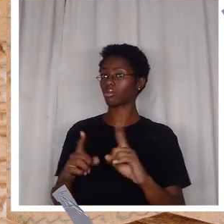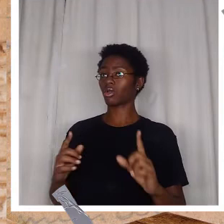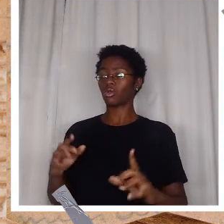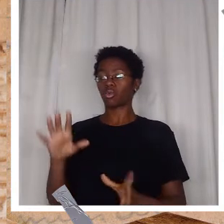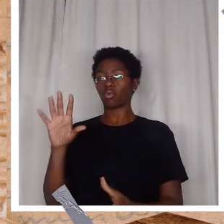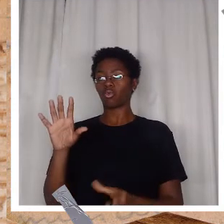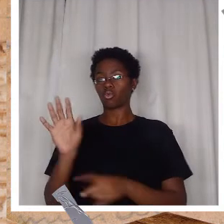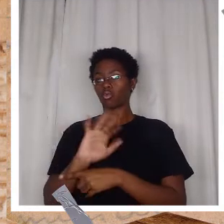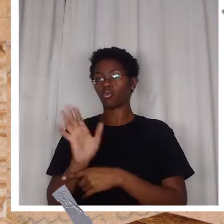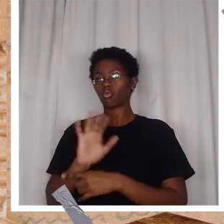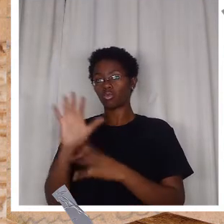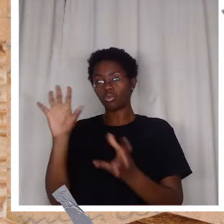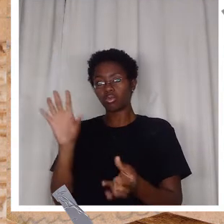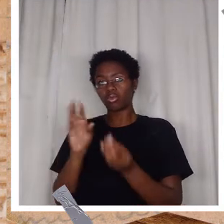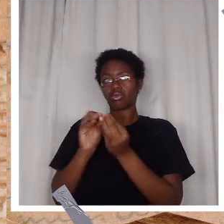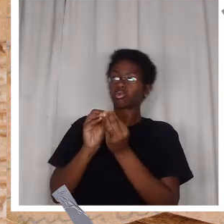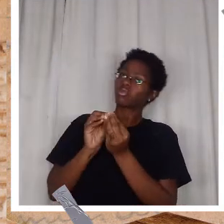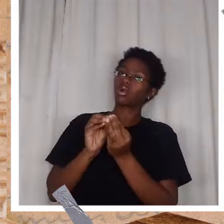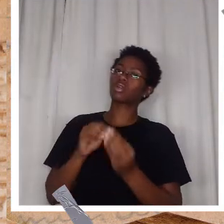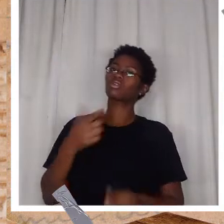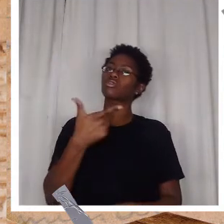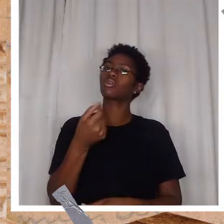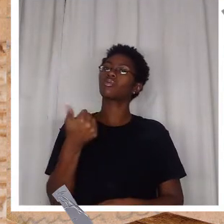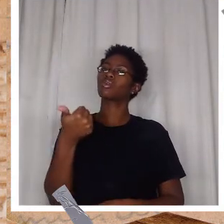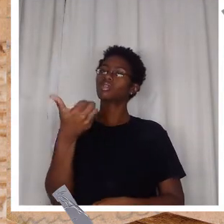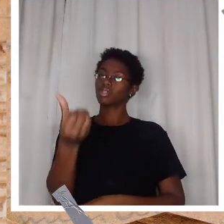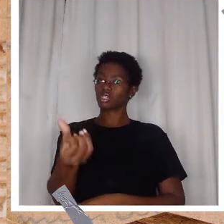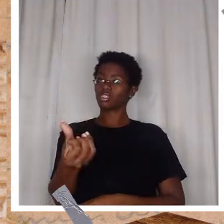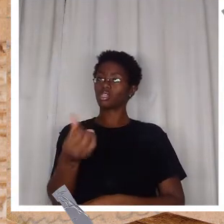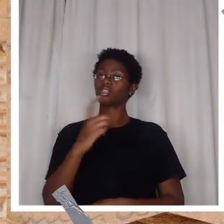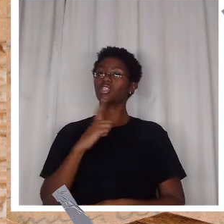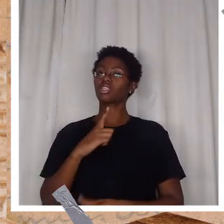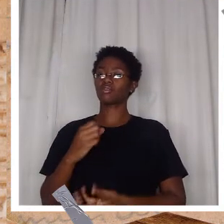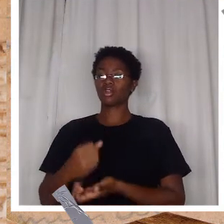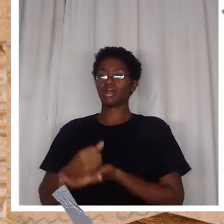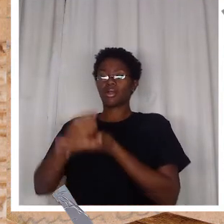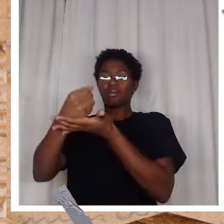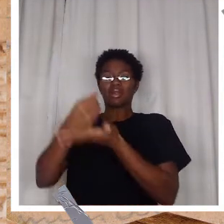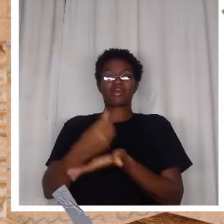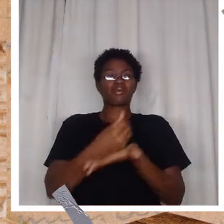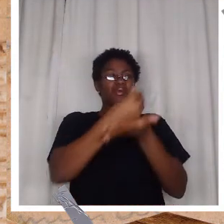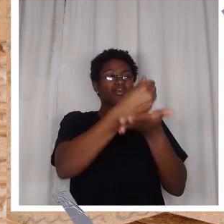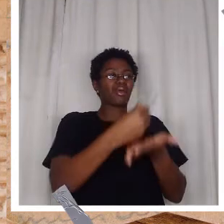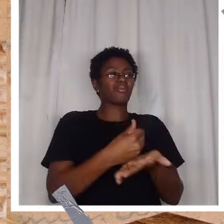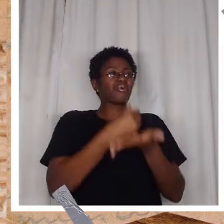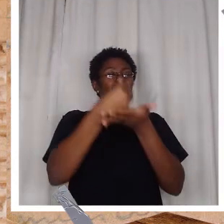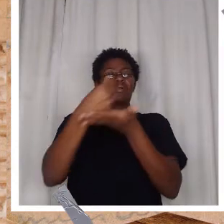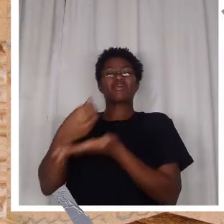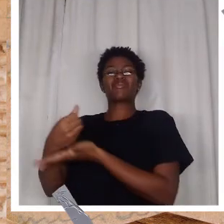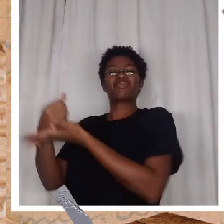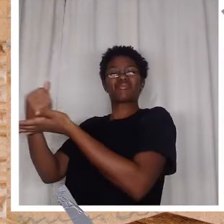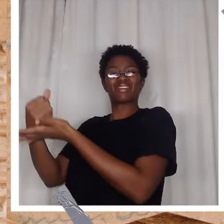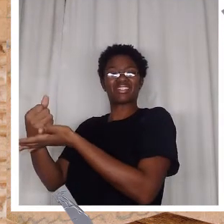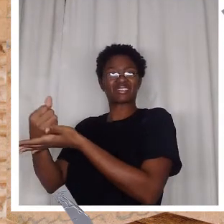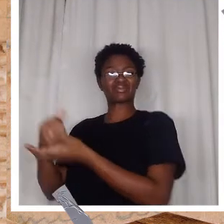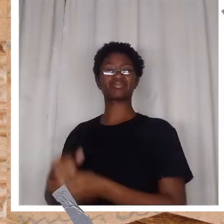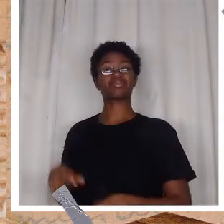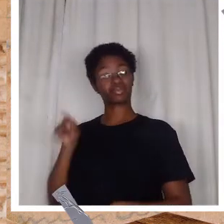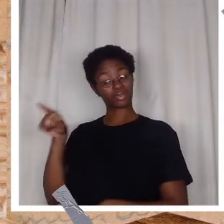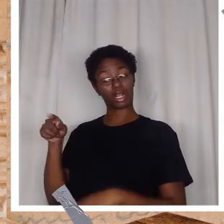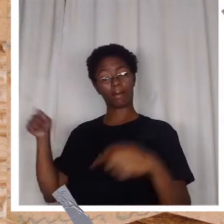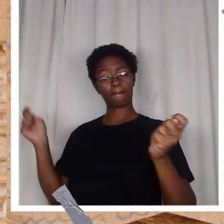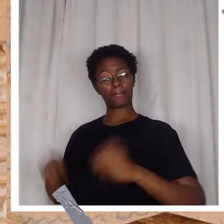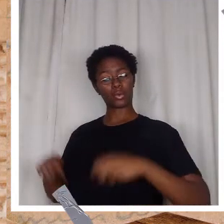em 2016, ganhou mais de 20 prêmios. Um outro exemplo da potência dessa querida pode